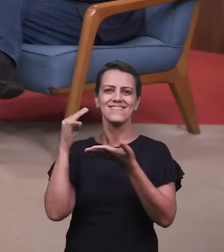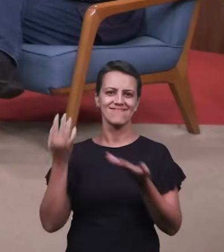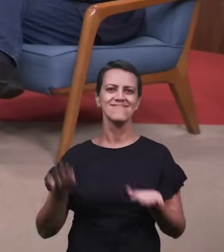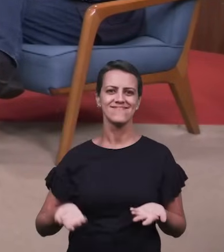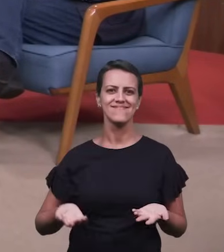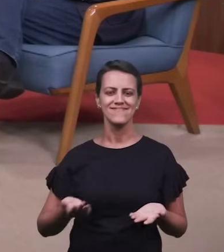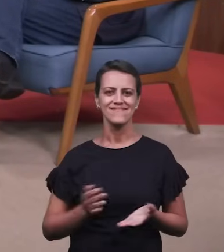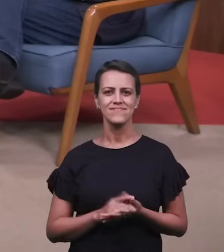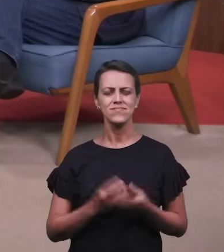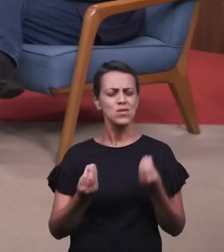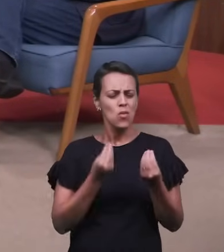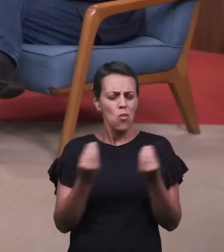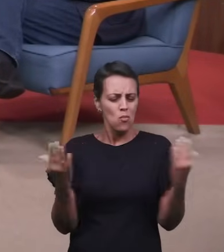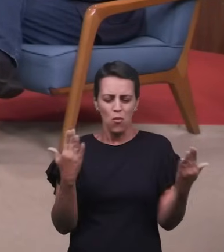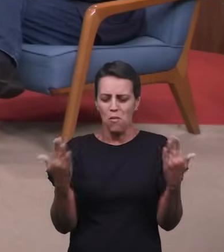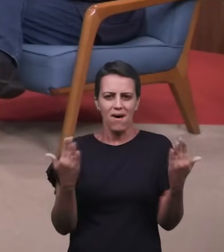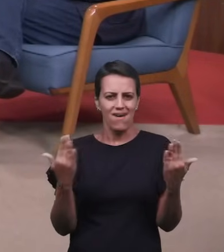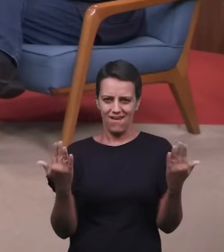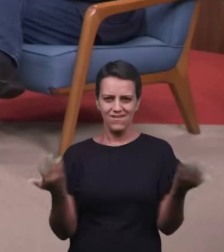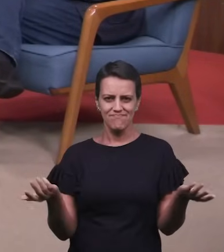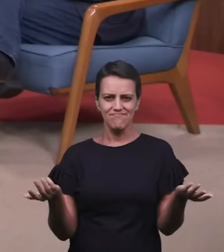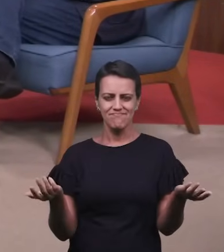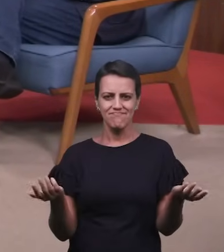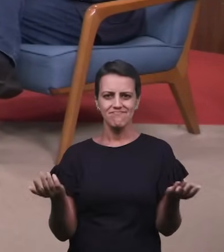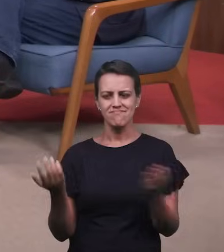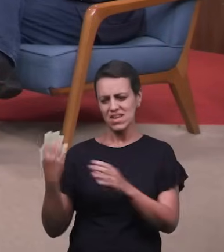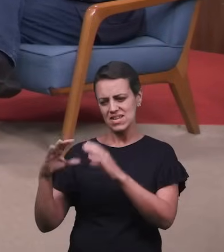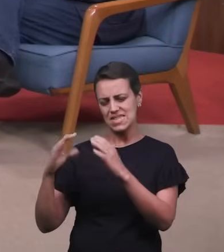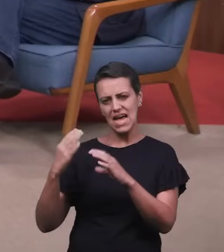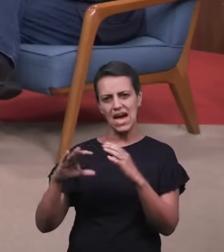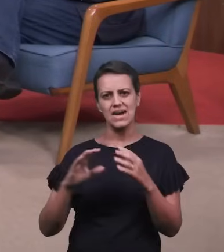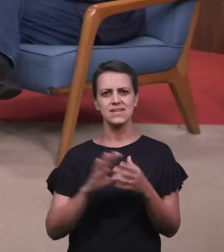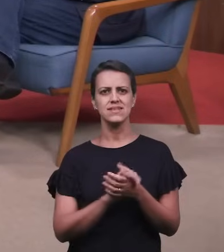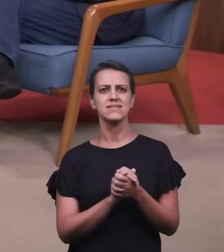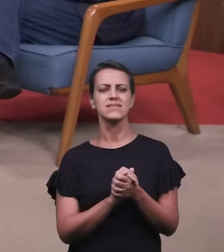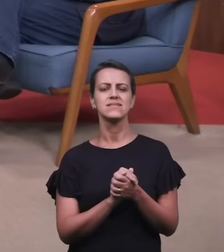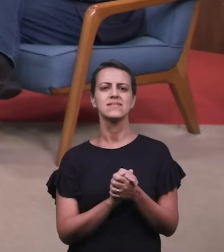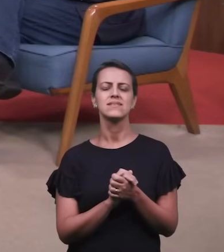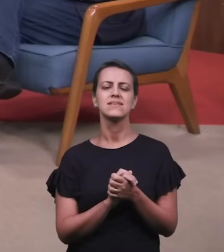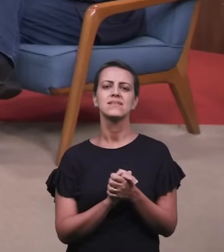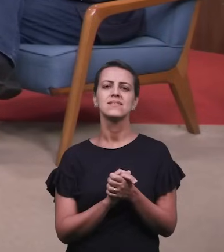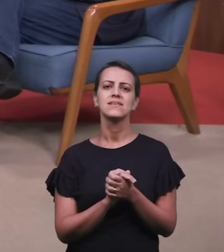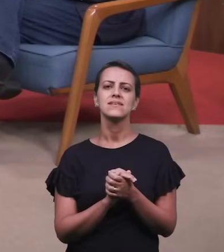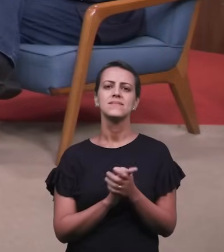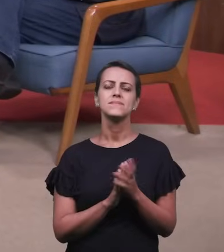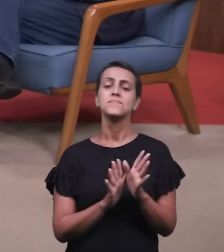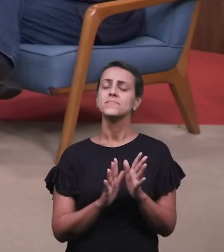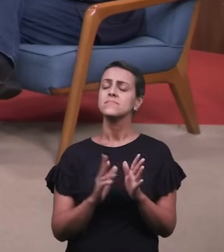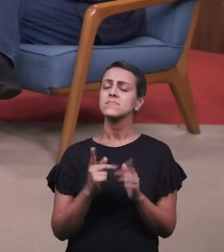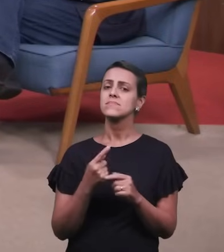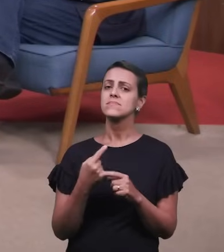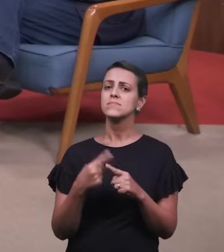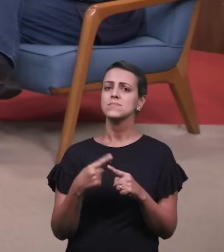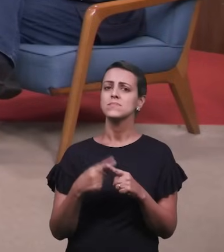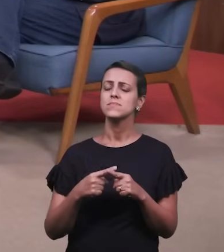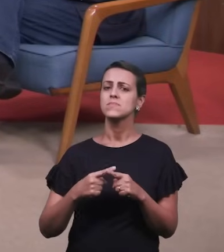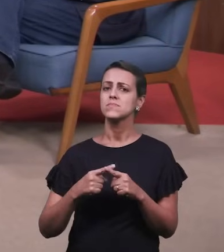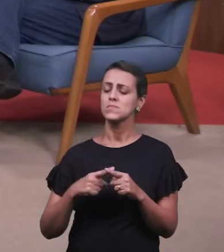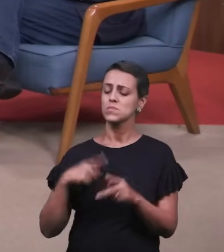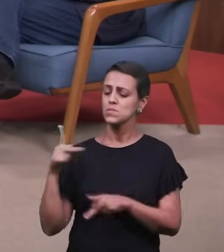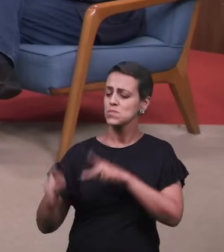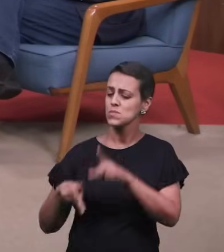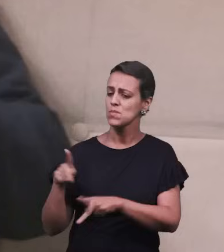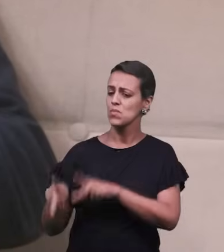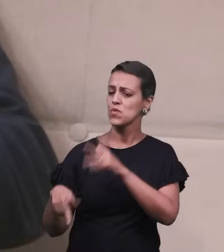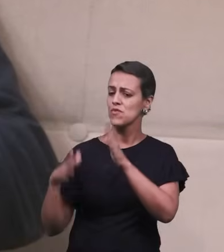nessa associação entre cantares e trombetas e festas? É porque a igreja fiel, a igreja que tem experiência